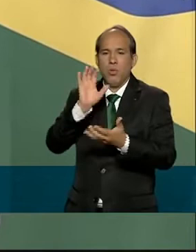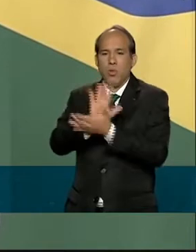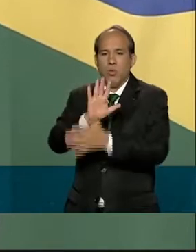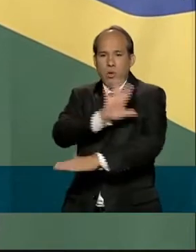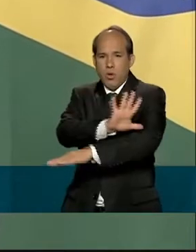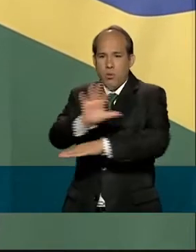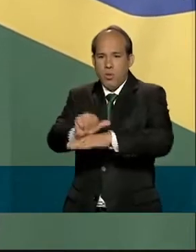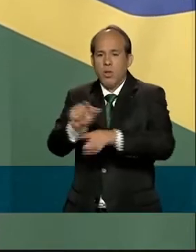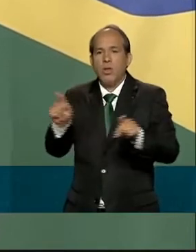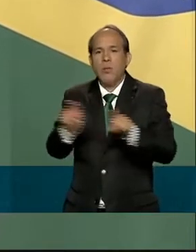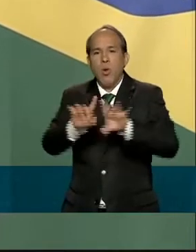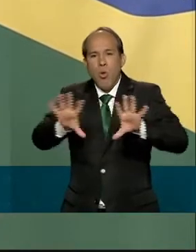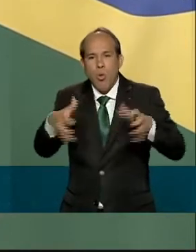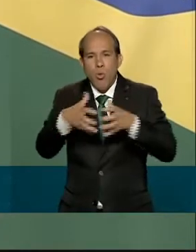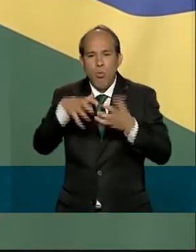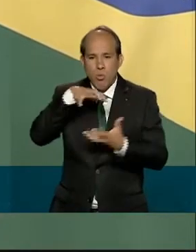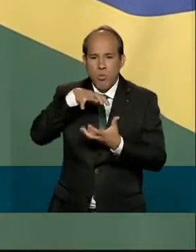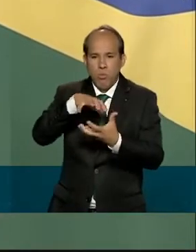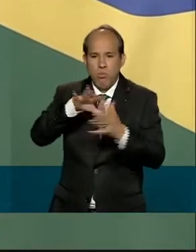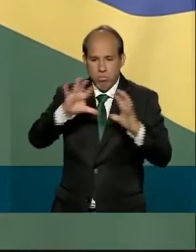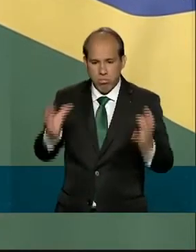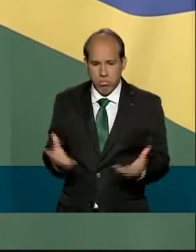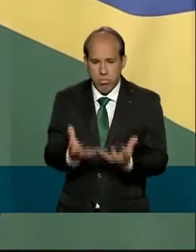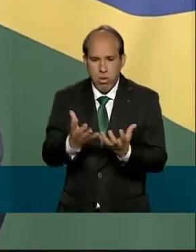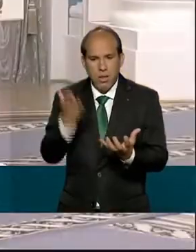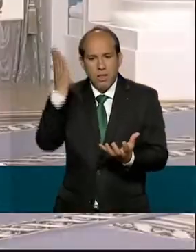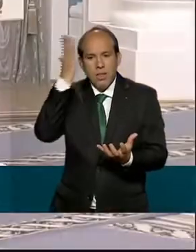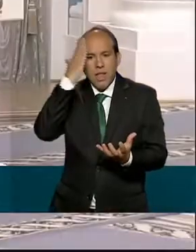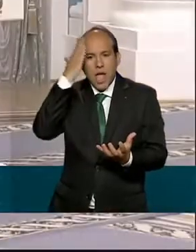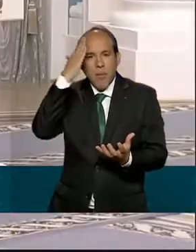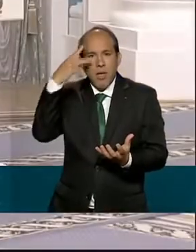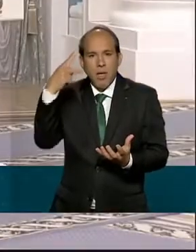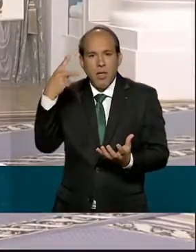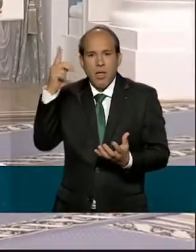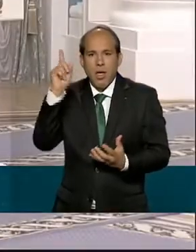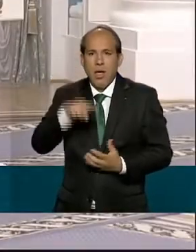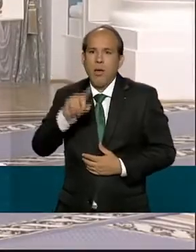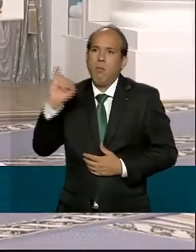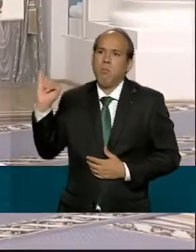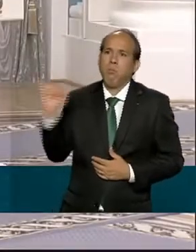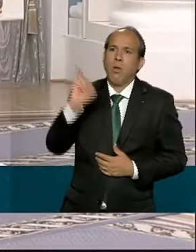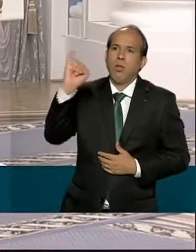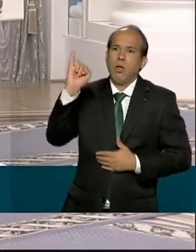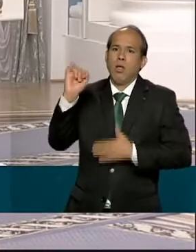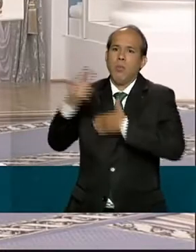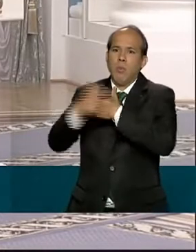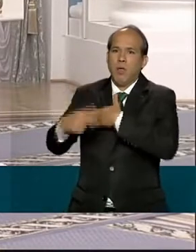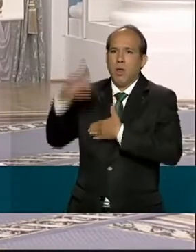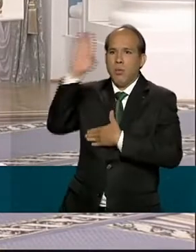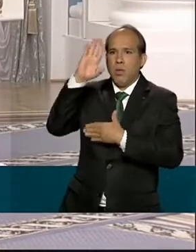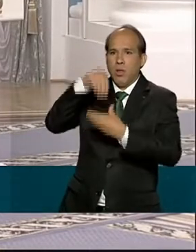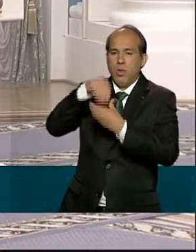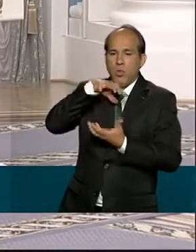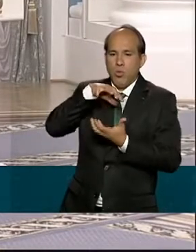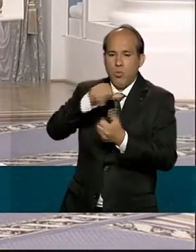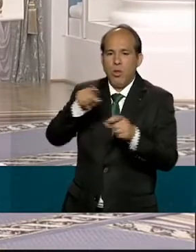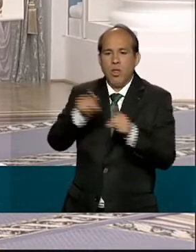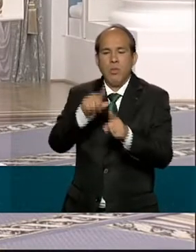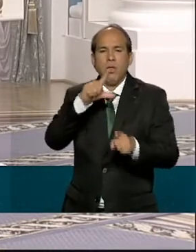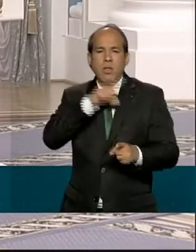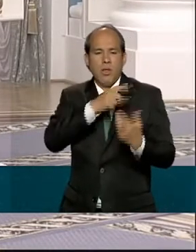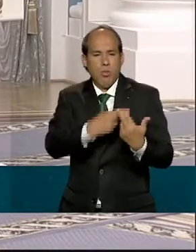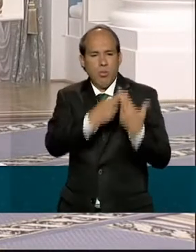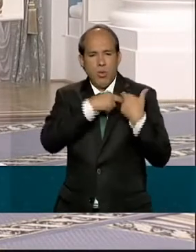internacional respeitado que ocupa lugar importante no mundo moderno multipolar e desempenha um papel de peso